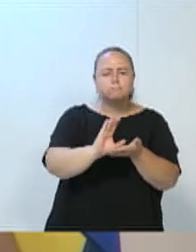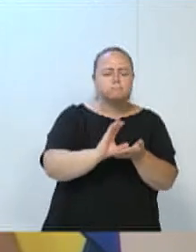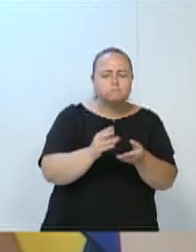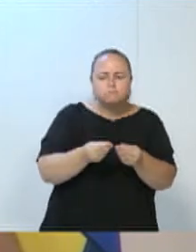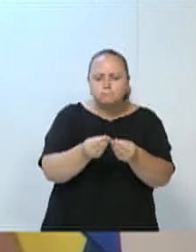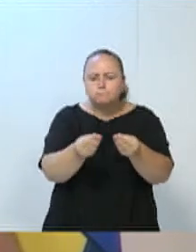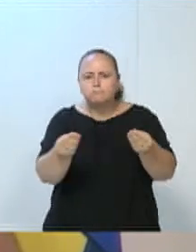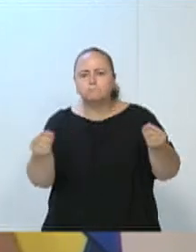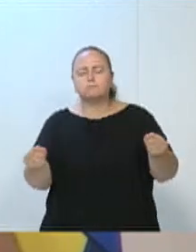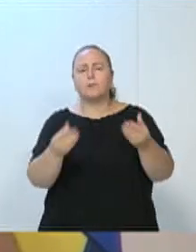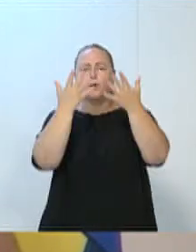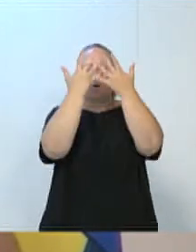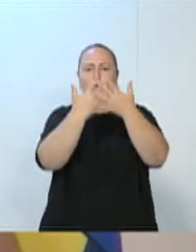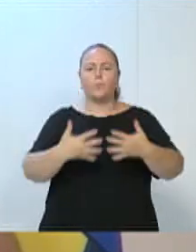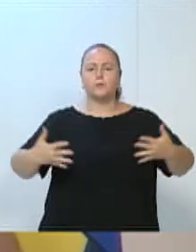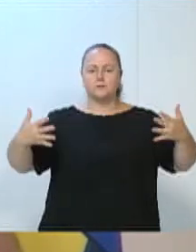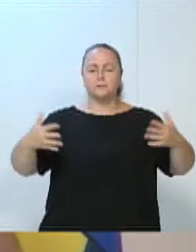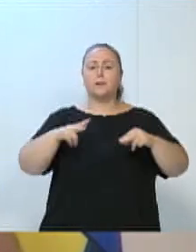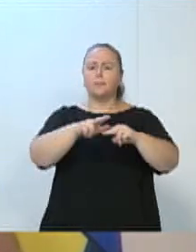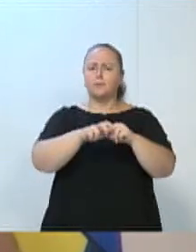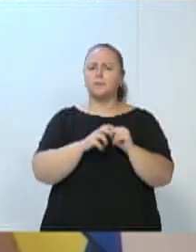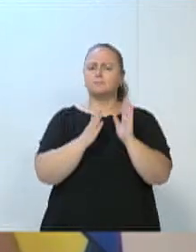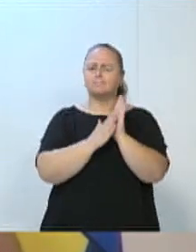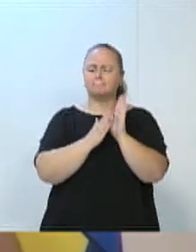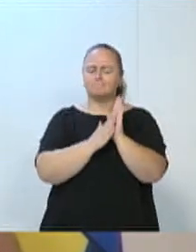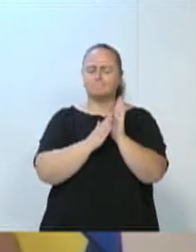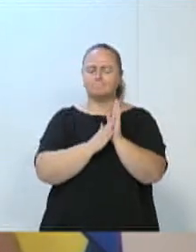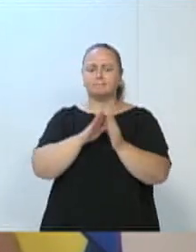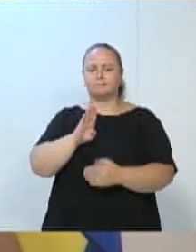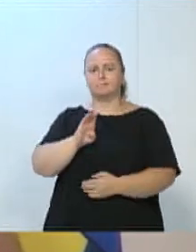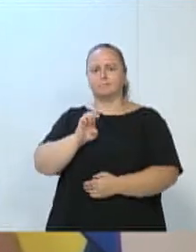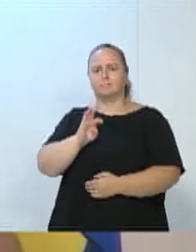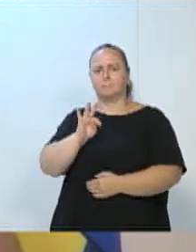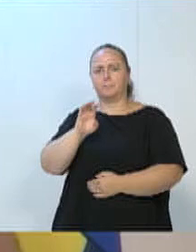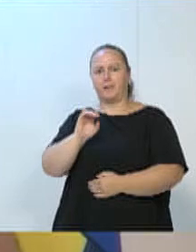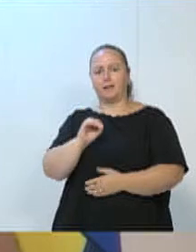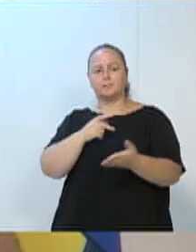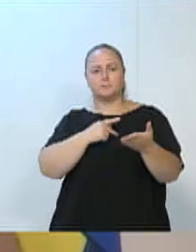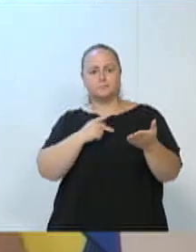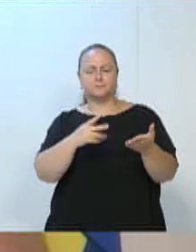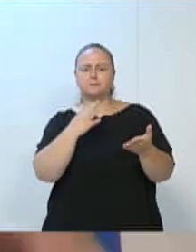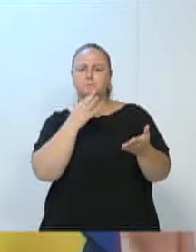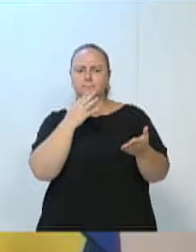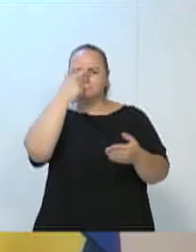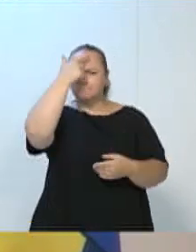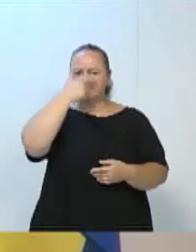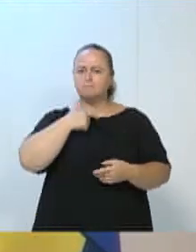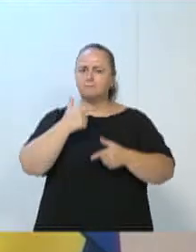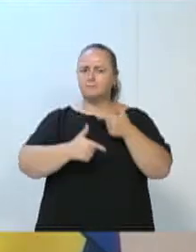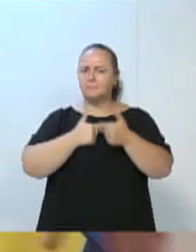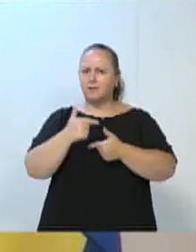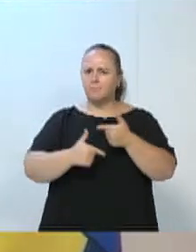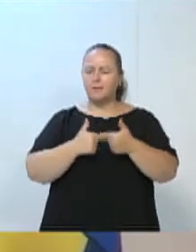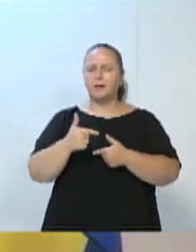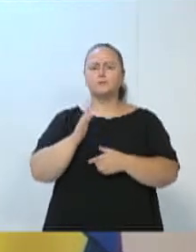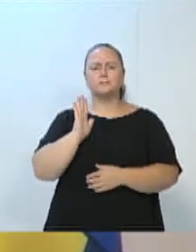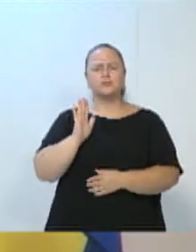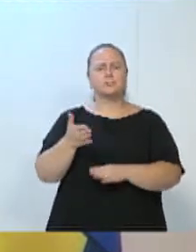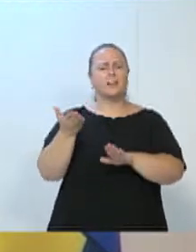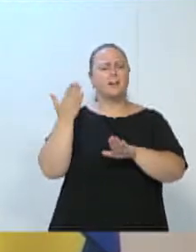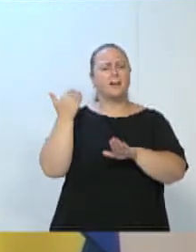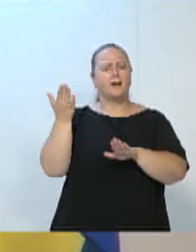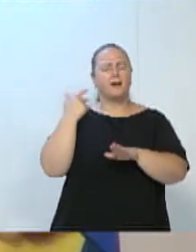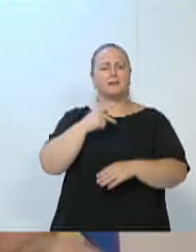aqui quero parabenizar o Beto Presidente conhece um pouco meu trabalho né desde que eu era presidente